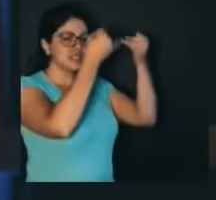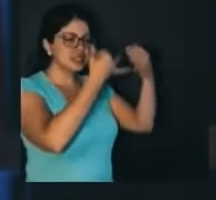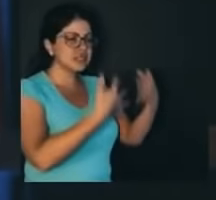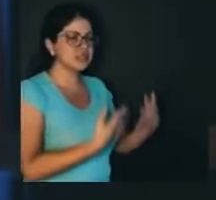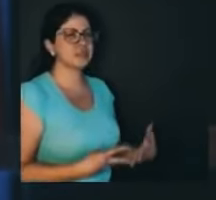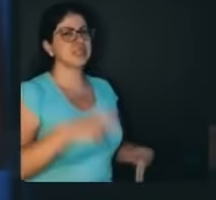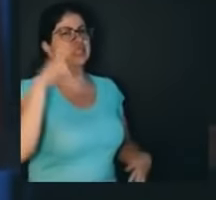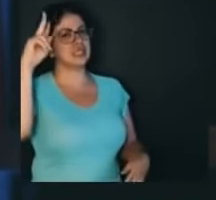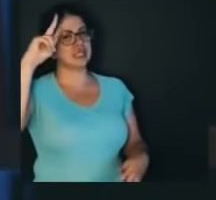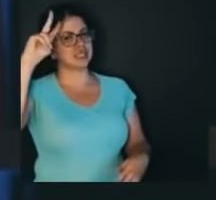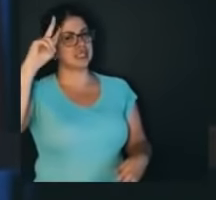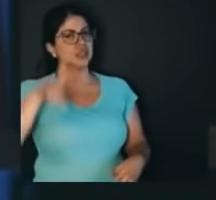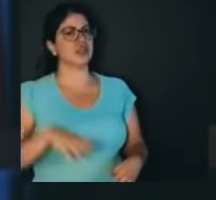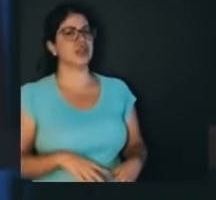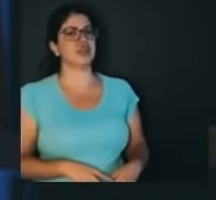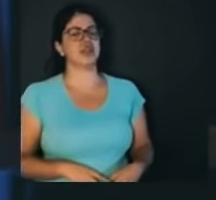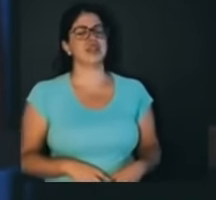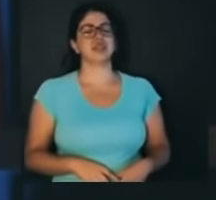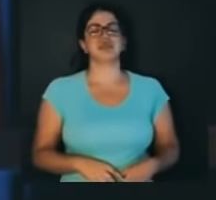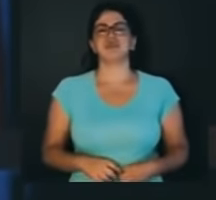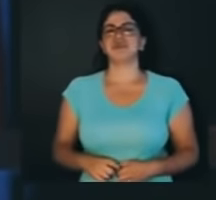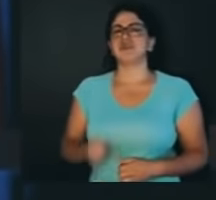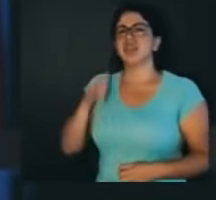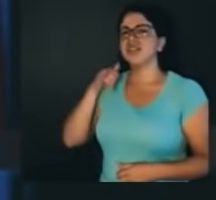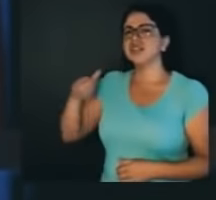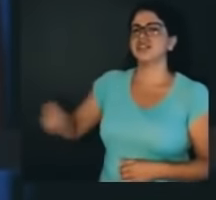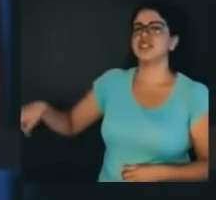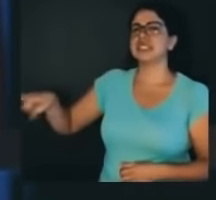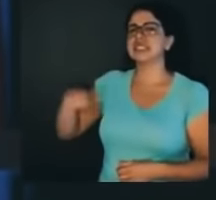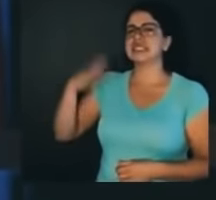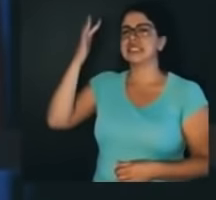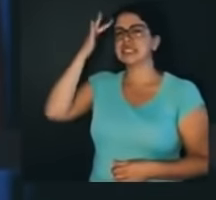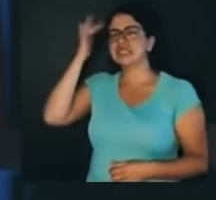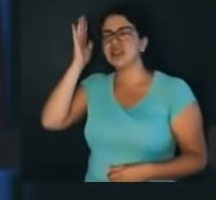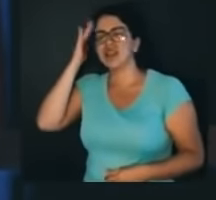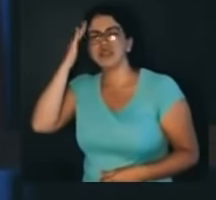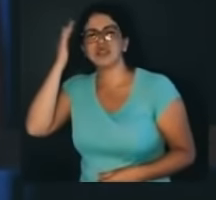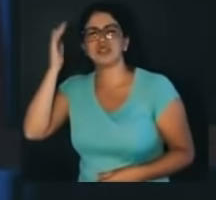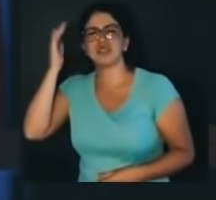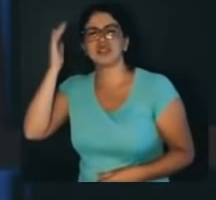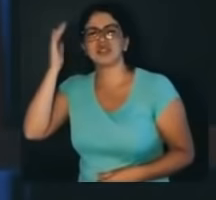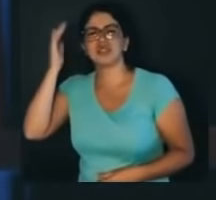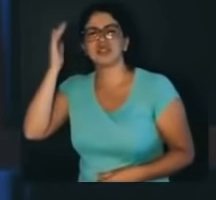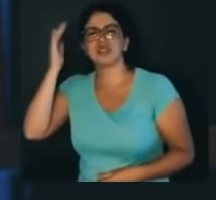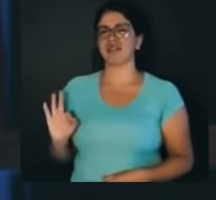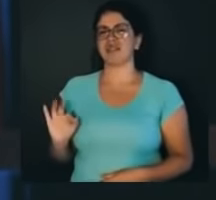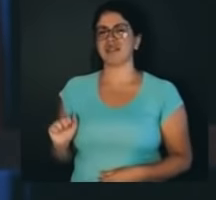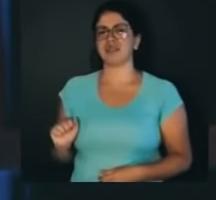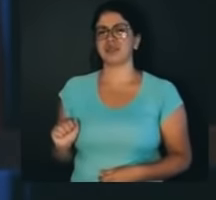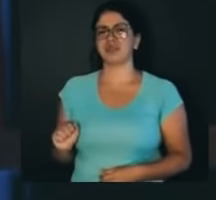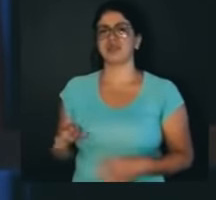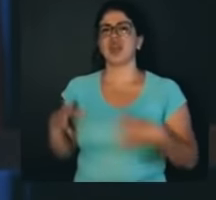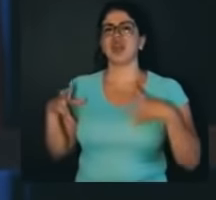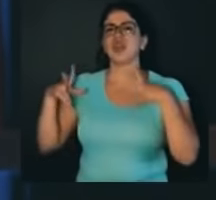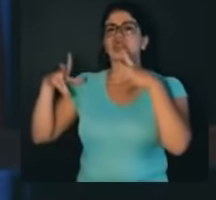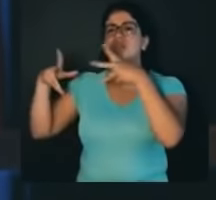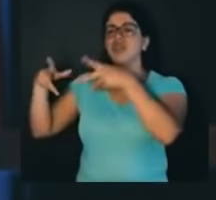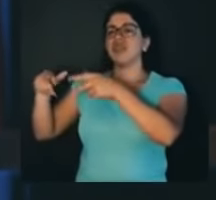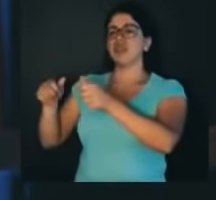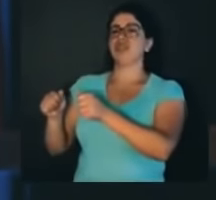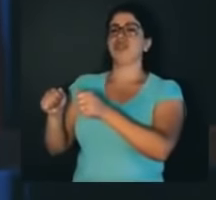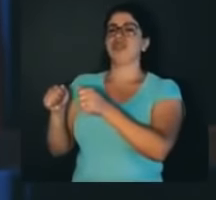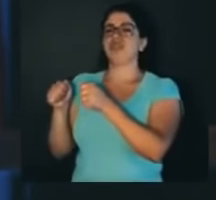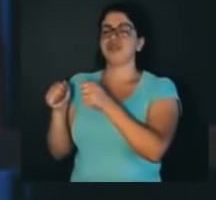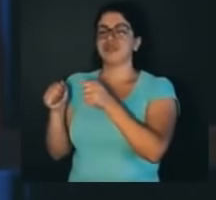disse: também vós não entendestes ainda? Não compreendeis que tudo o que entra pela boca deixa para